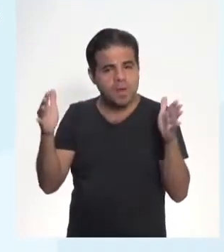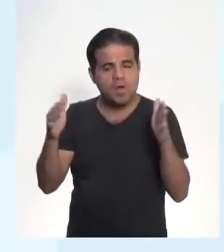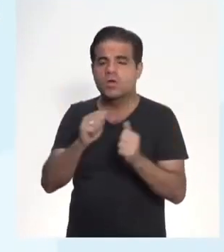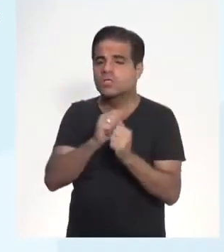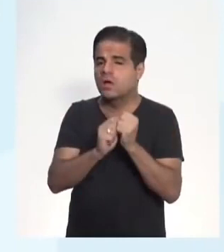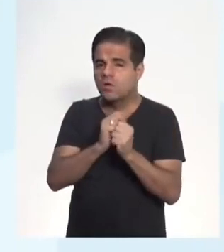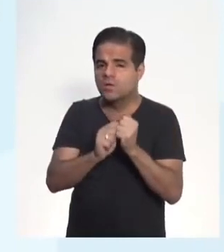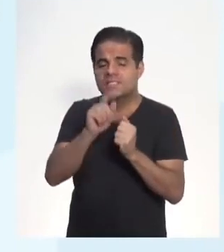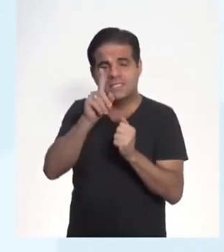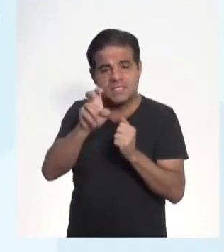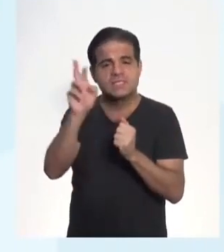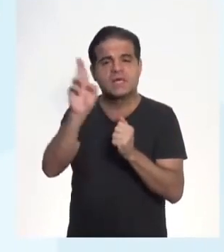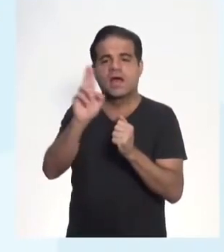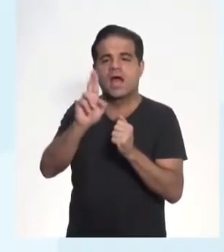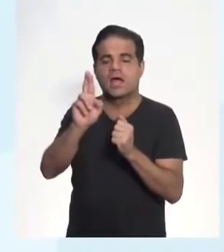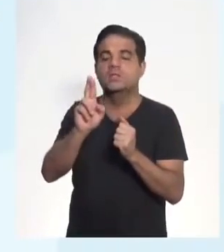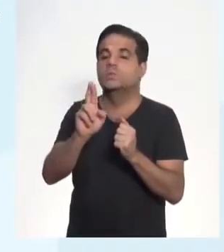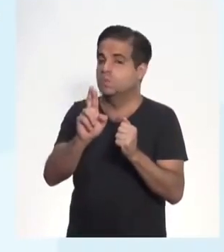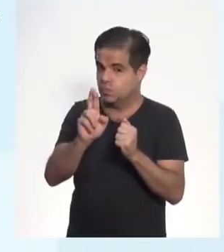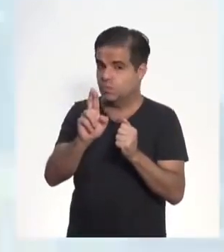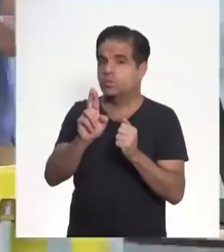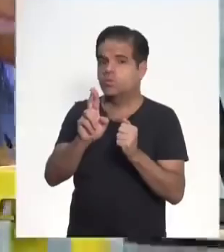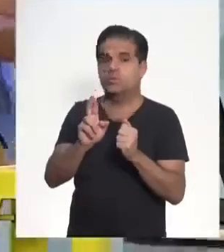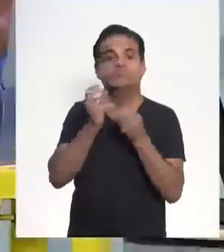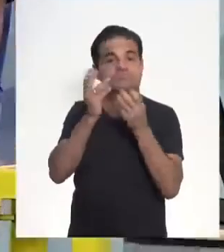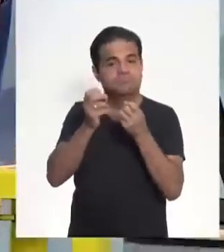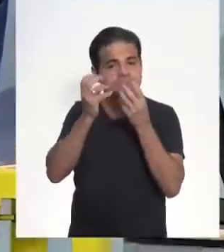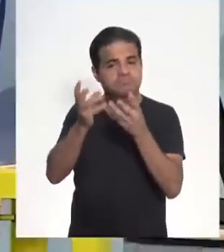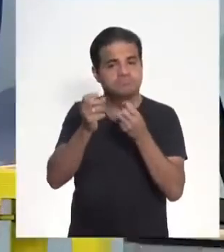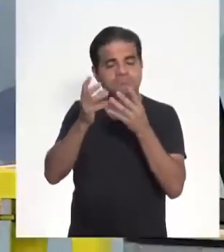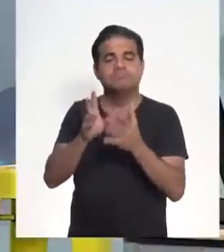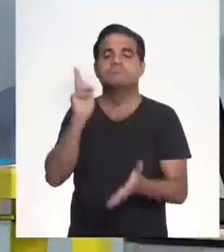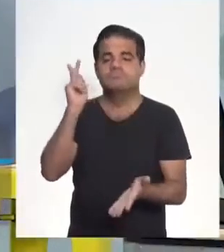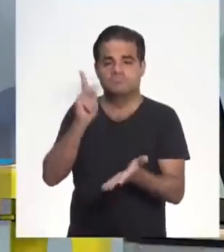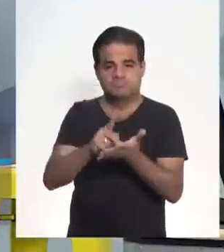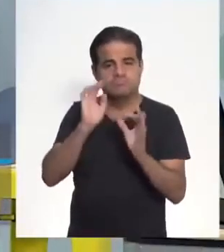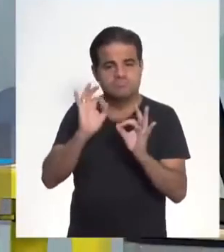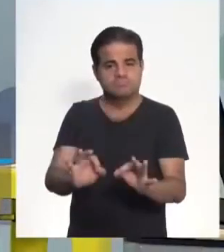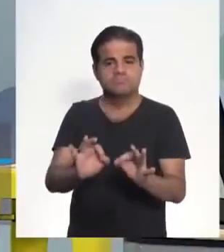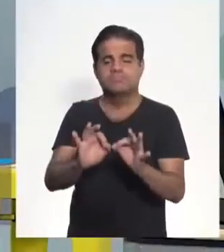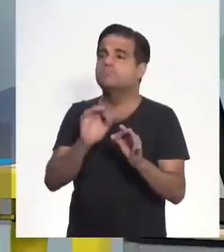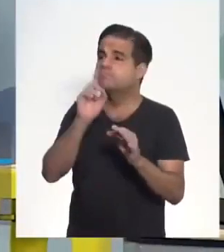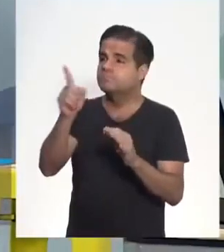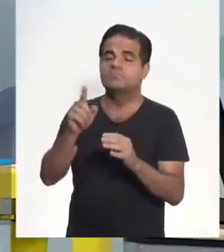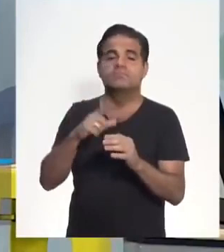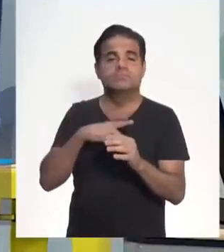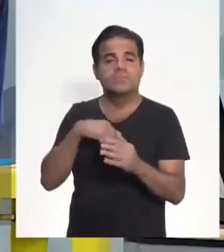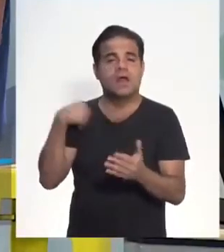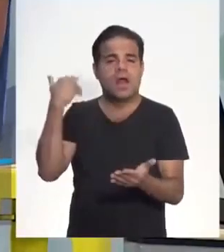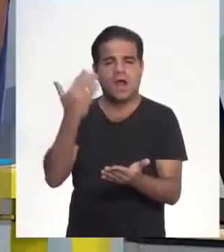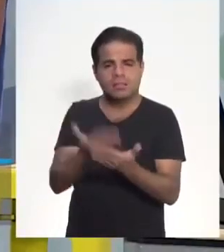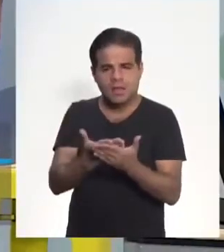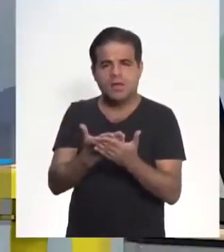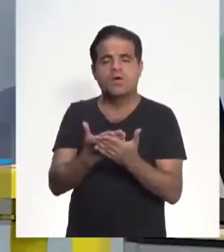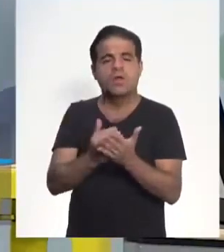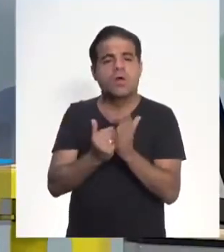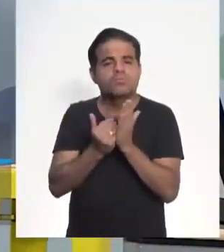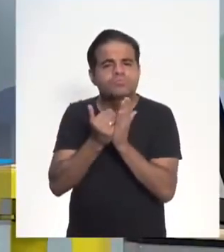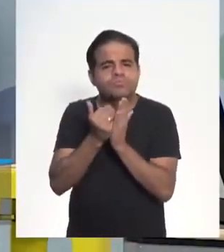custava R$15. Certo. Então são dados arredondados e verdadeiros mesmo, tá ok? E que houve até agora um aumento